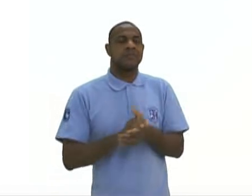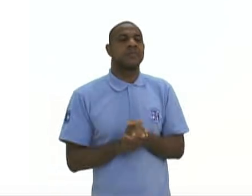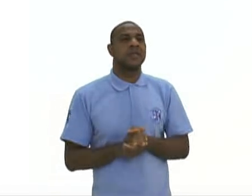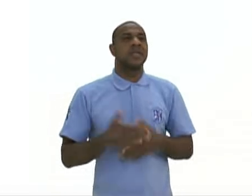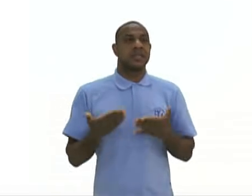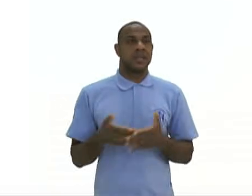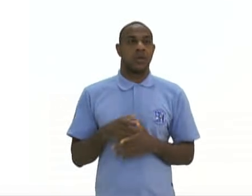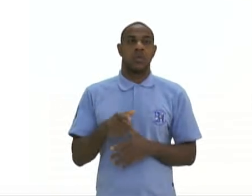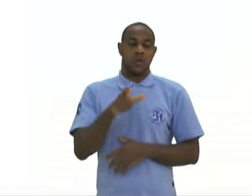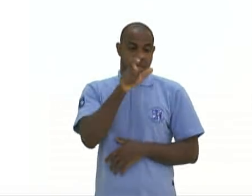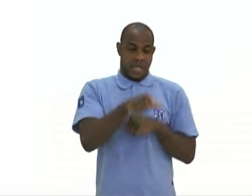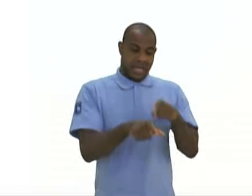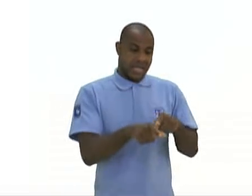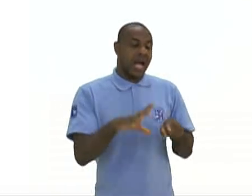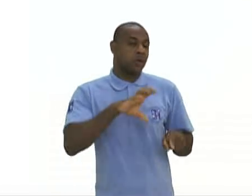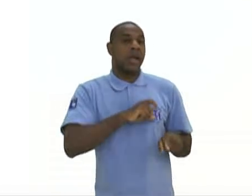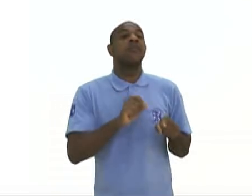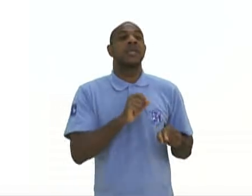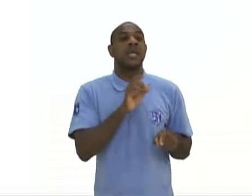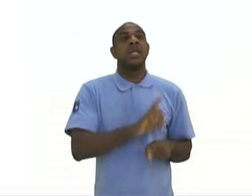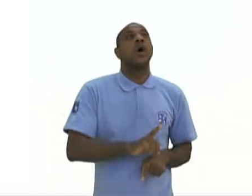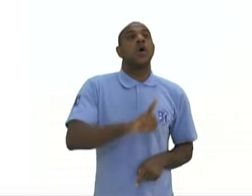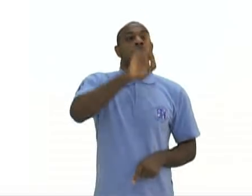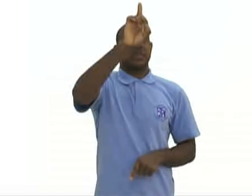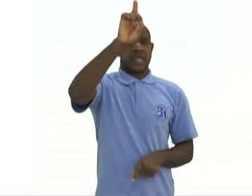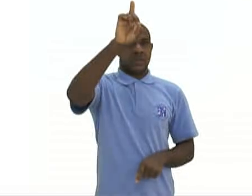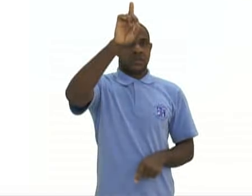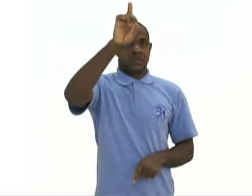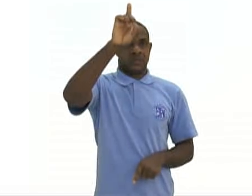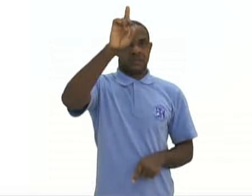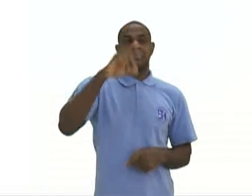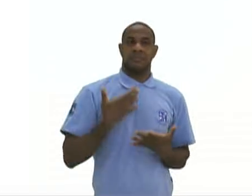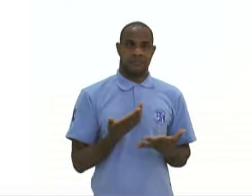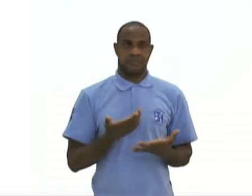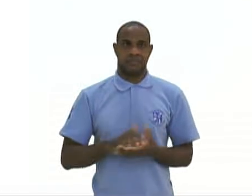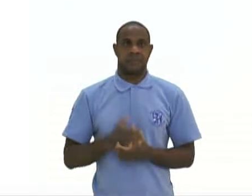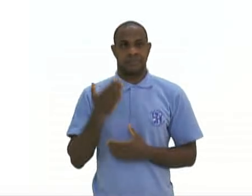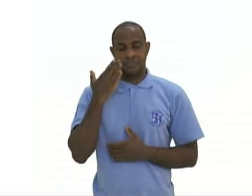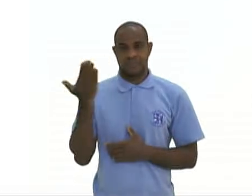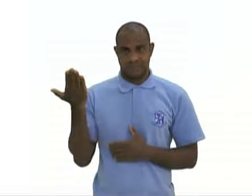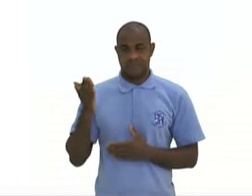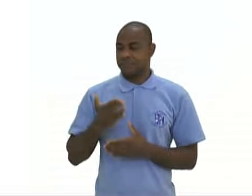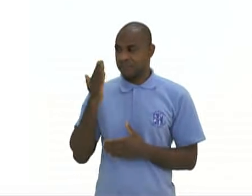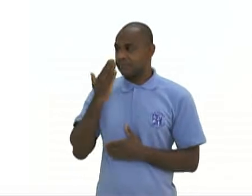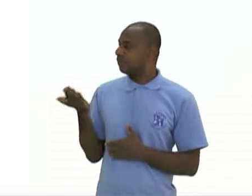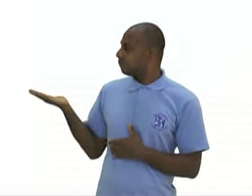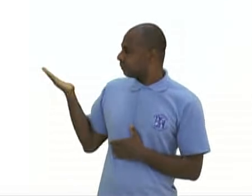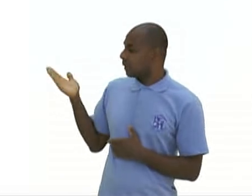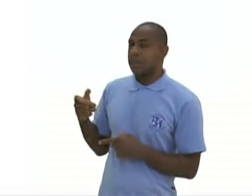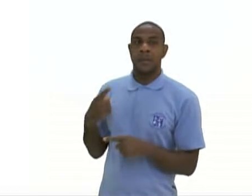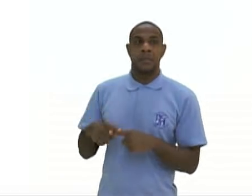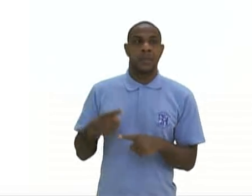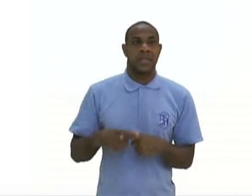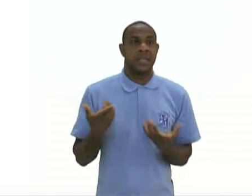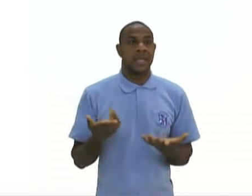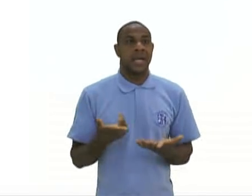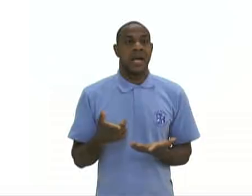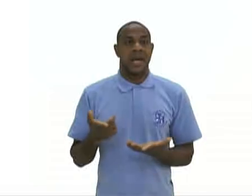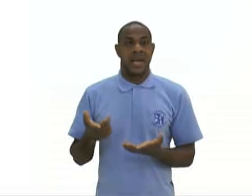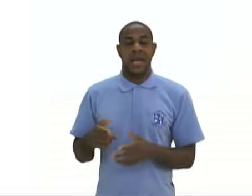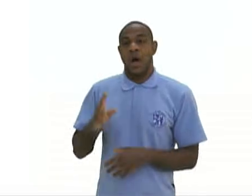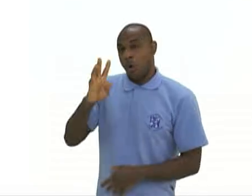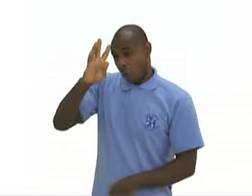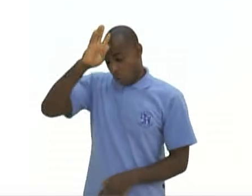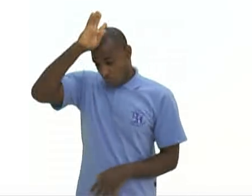um Deus, então é um monoteísmo. Também dá problemas com a religião romana, porque acreditava no politeísmo,